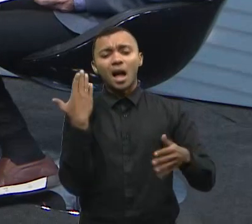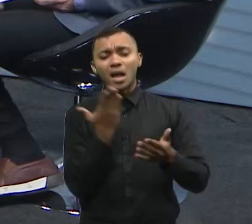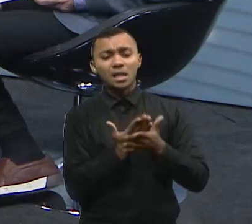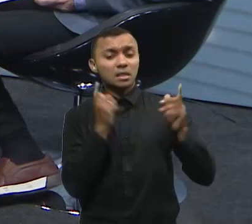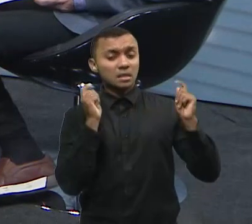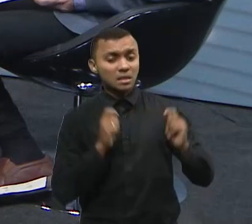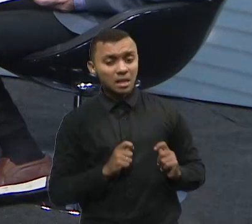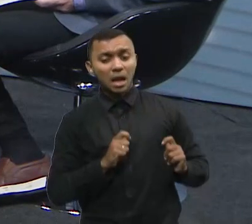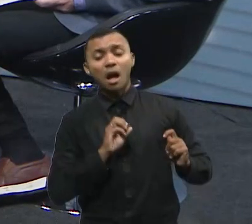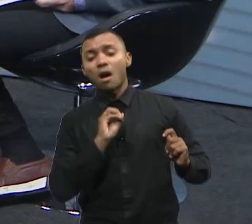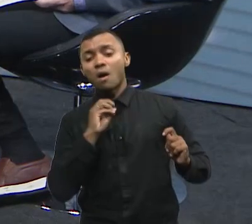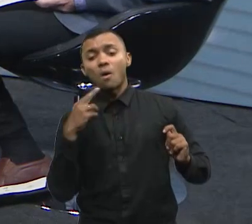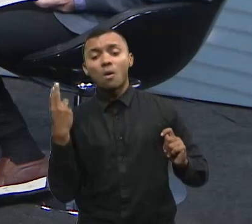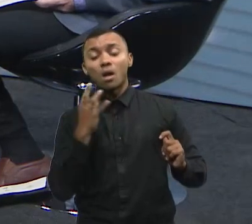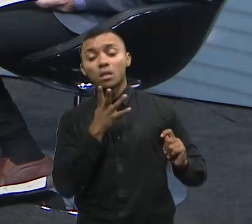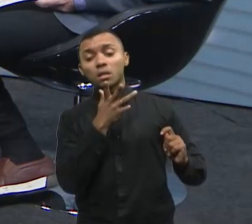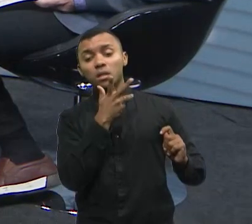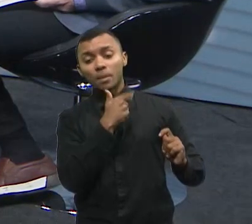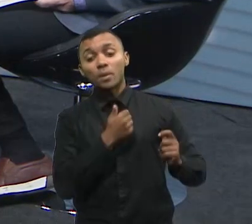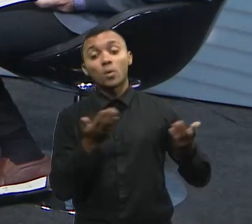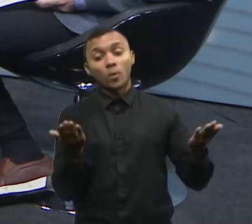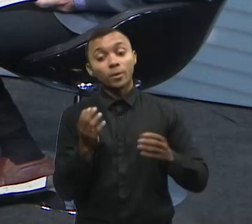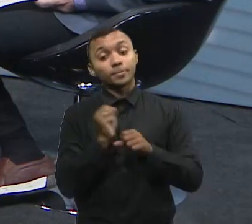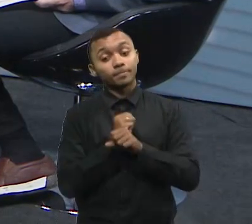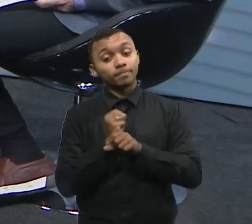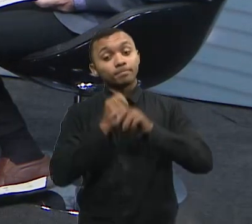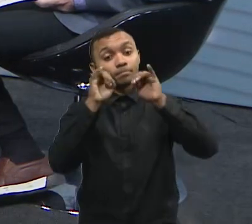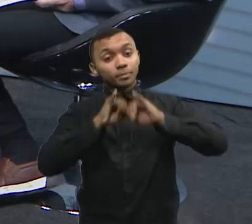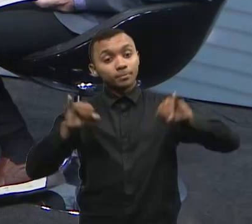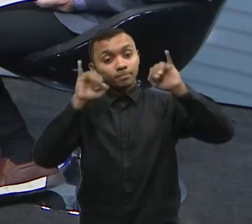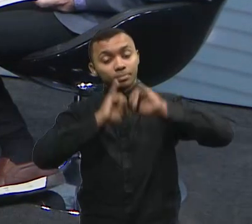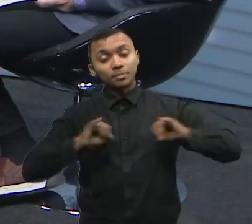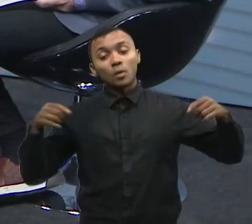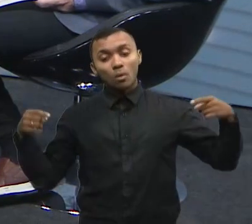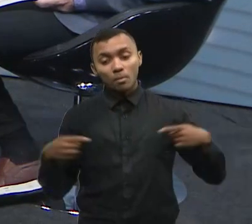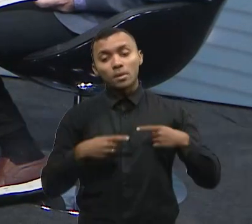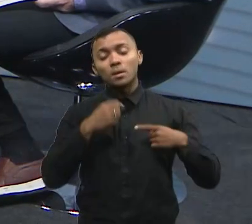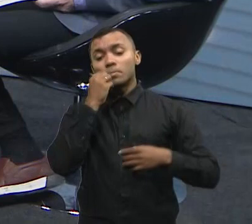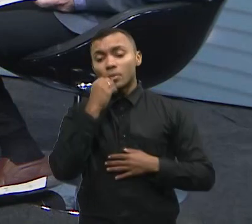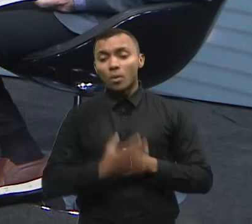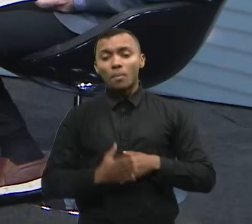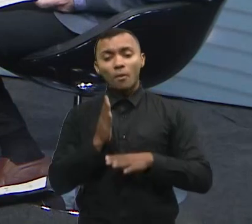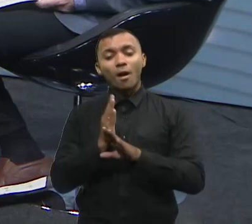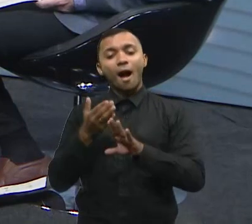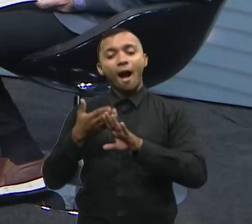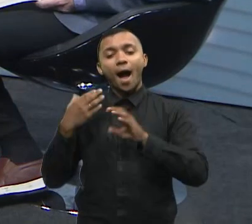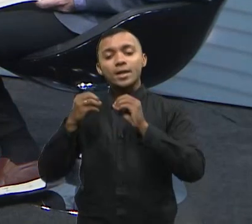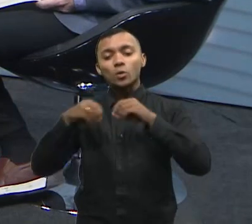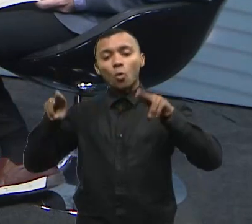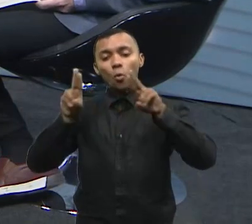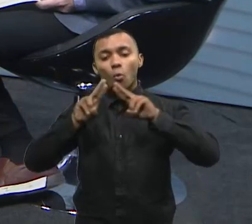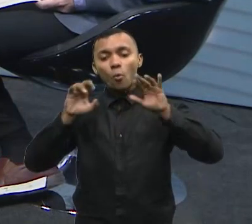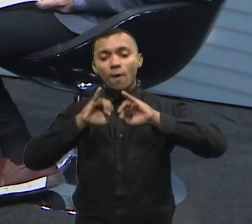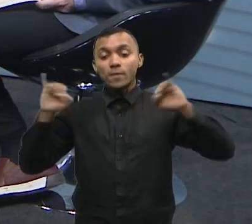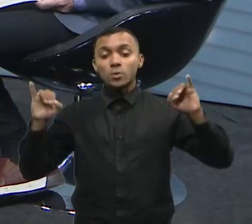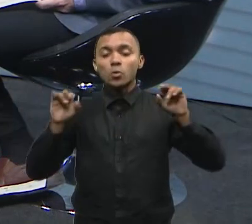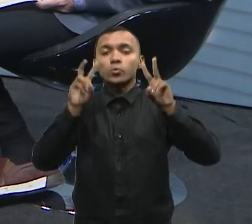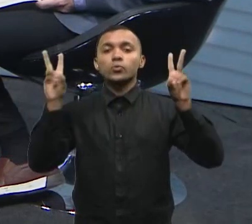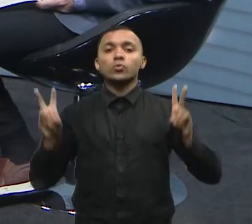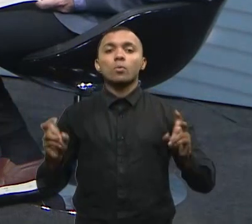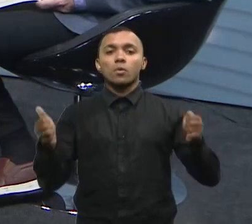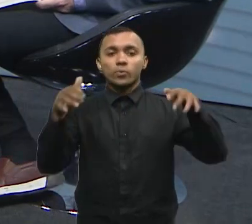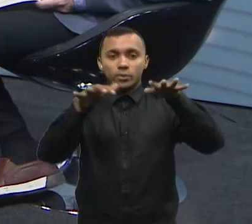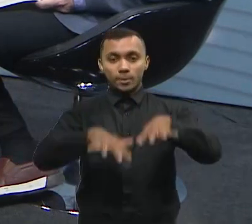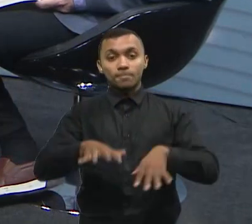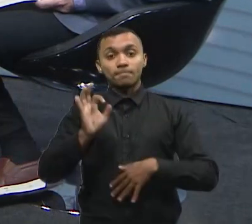Renata? Esse é o tema da campanha desse ano. Eu achei muito interessante a ONU estabelecer, sim, essa questão da inclusão né? Porque